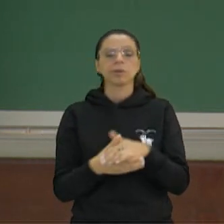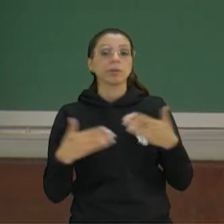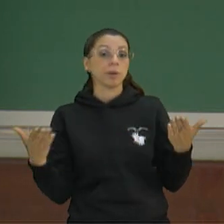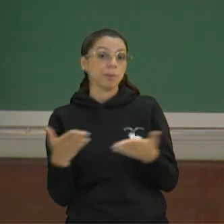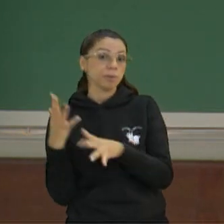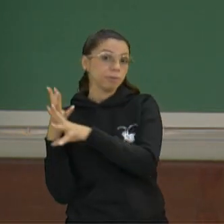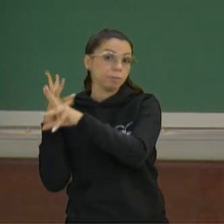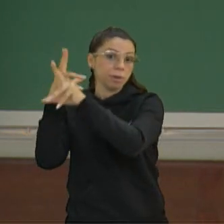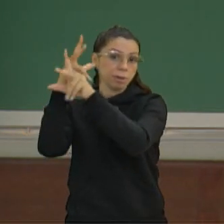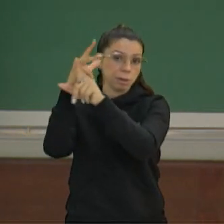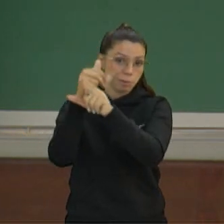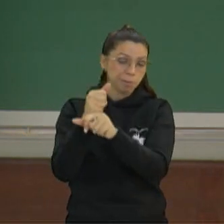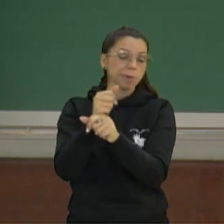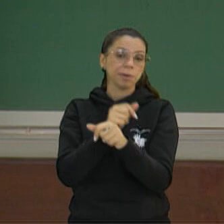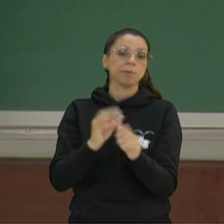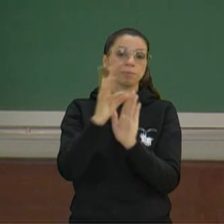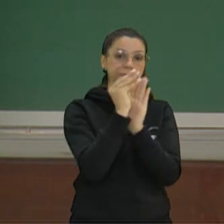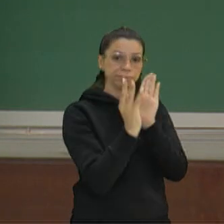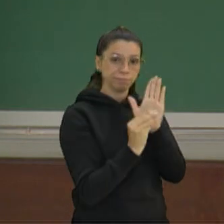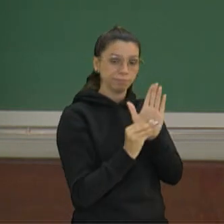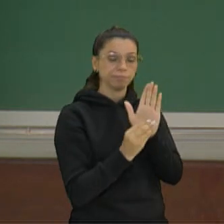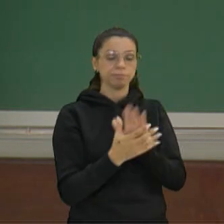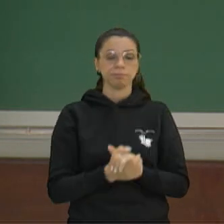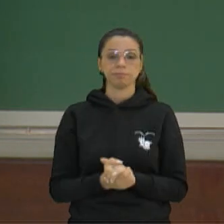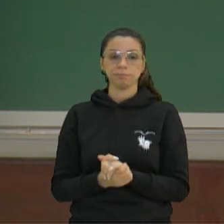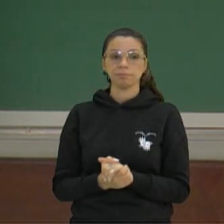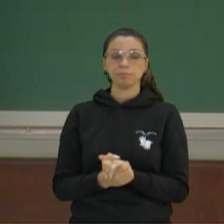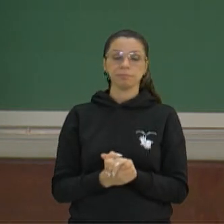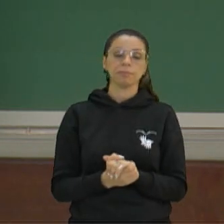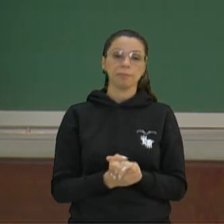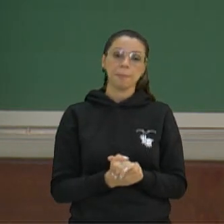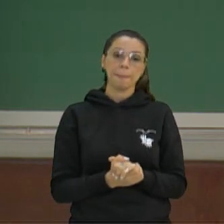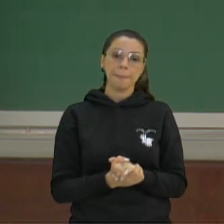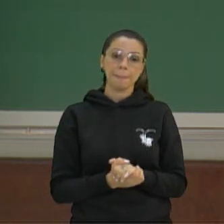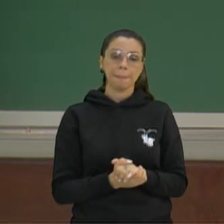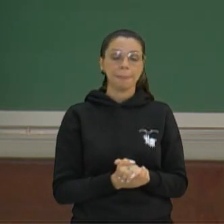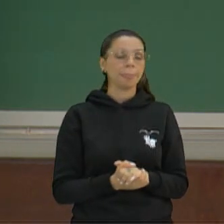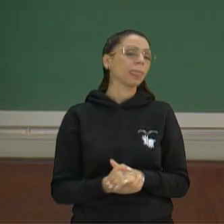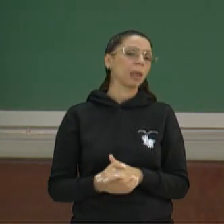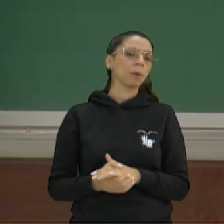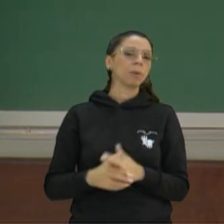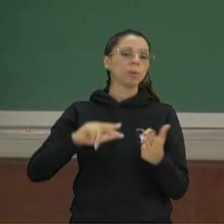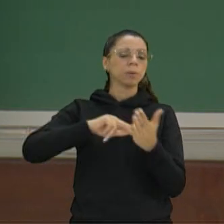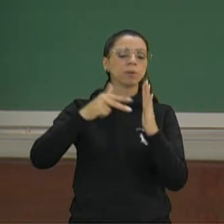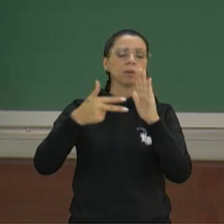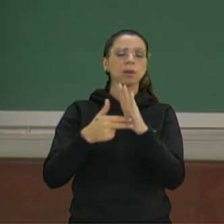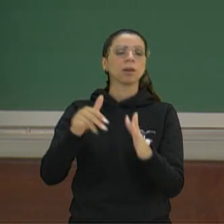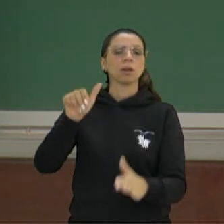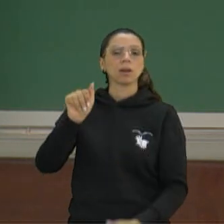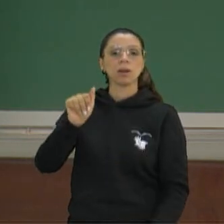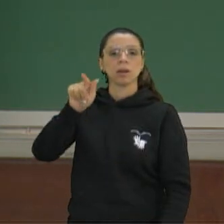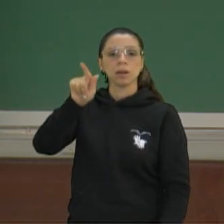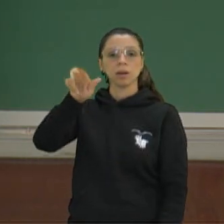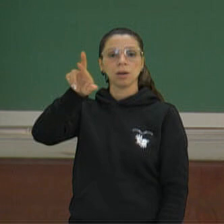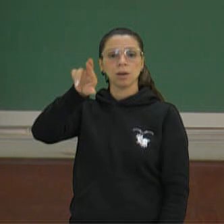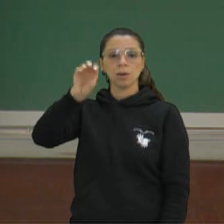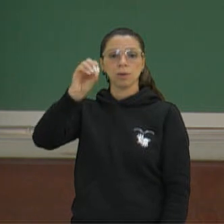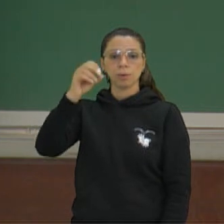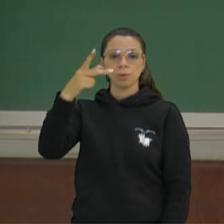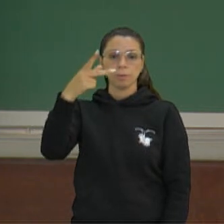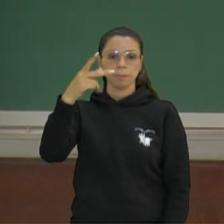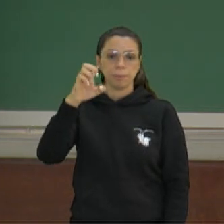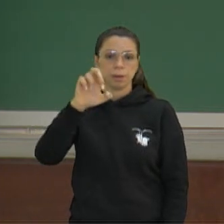uma retomada sobre este conteúdo. Então, para começar, né, o que é a agropecuária? Ela é